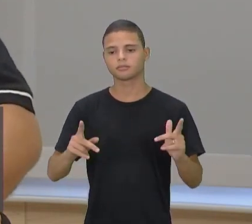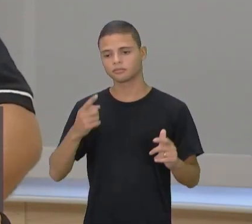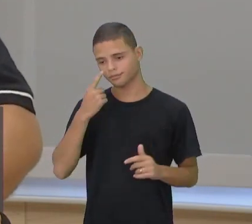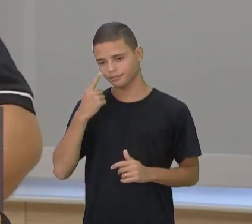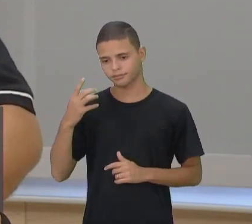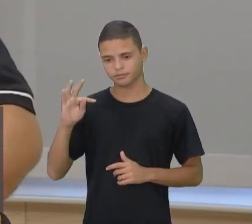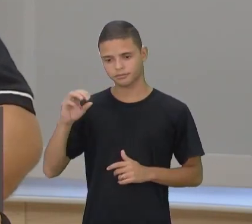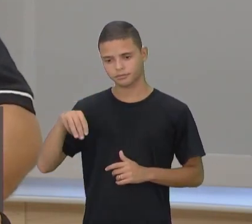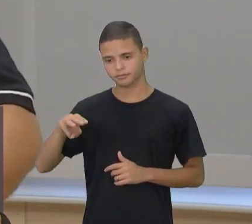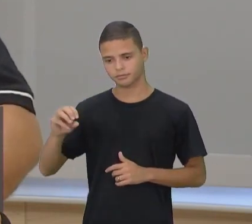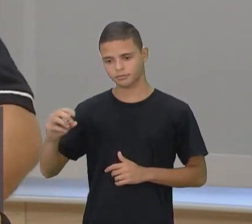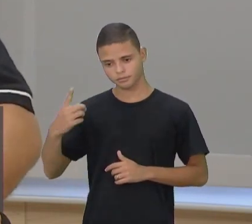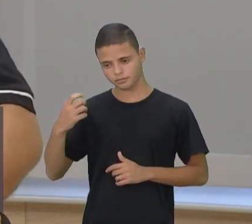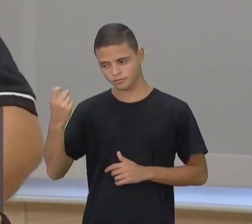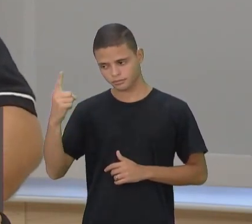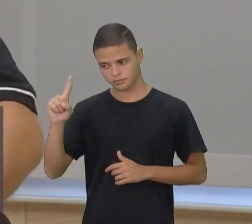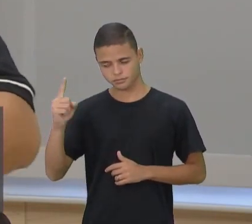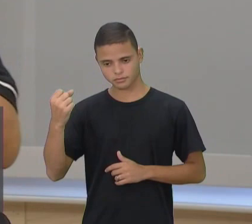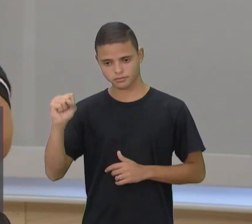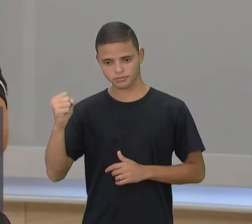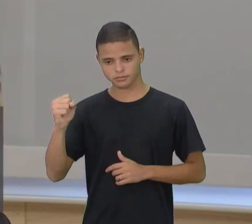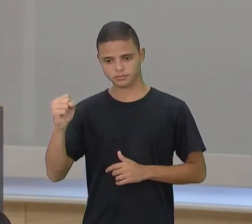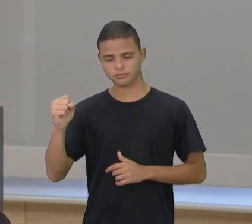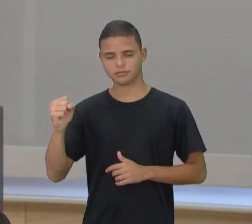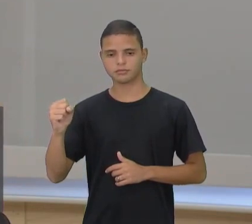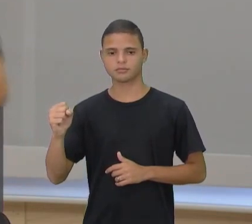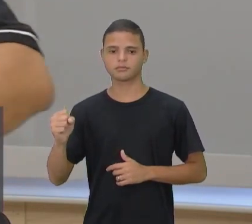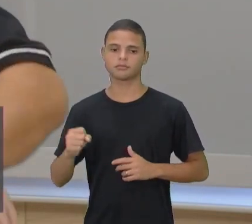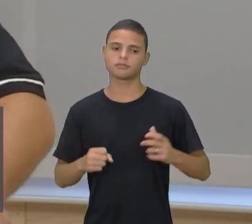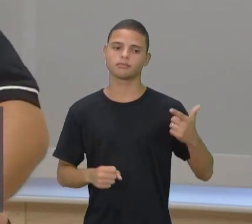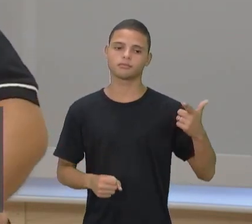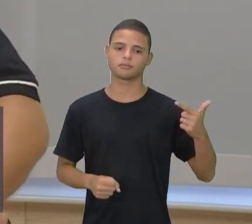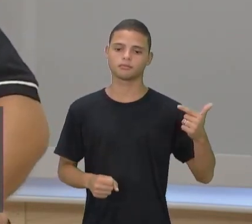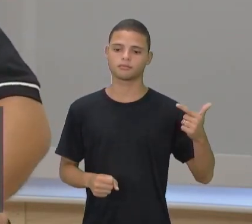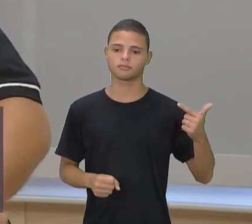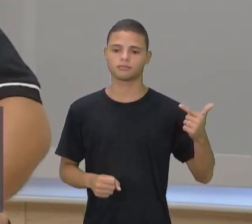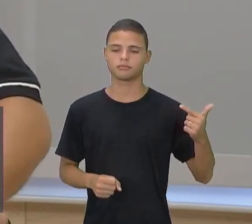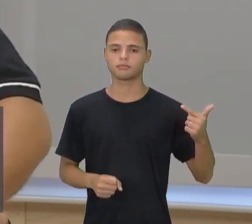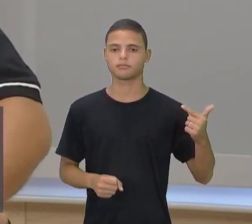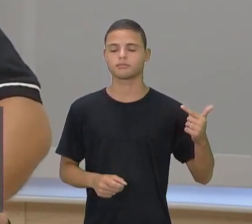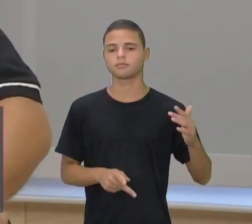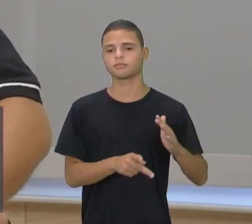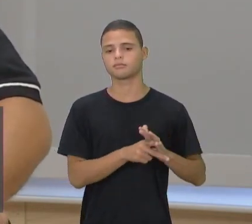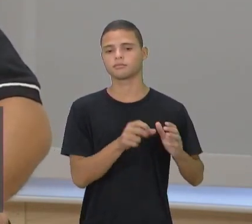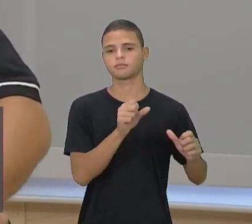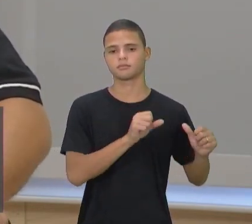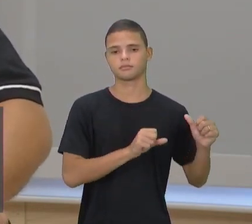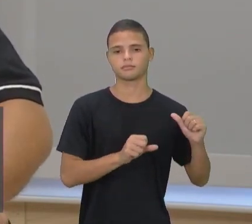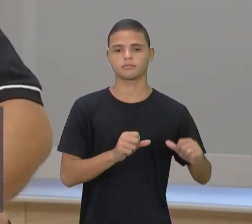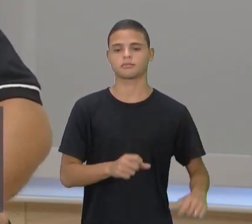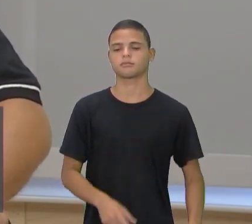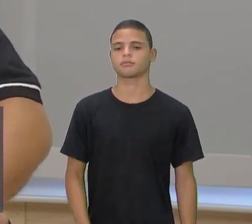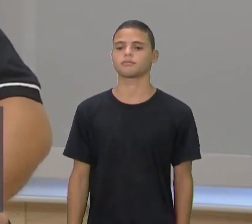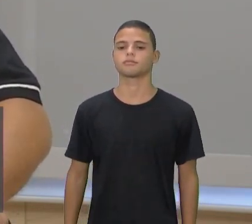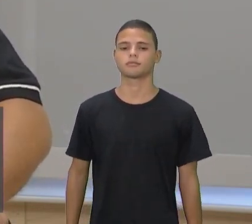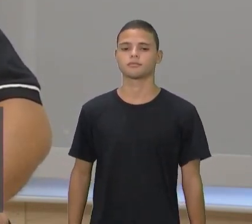18 átomos, 18 átomos dos elementos químicos presentes na sua estrutura,